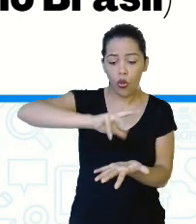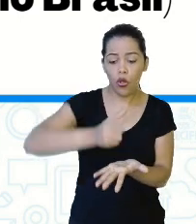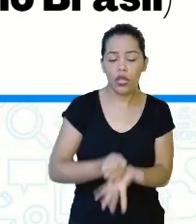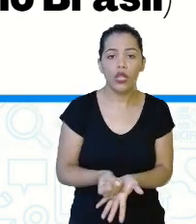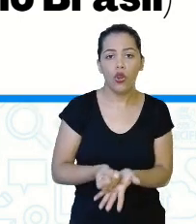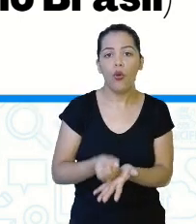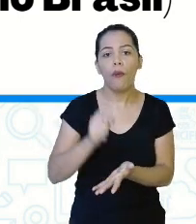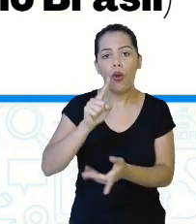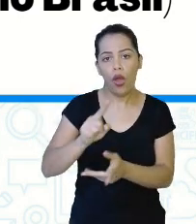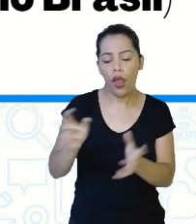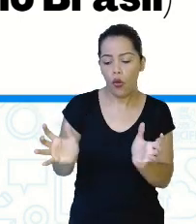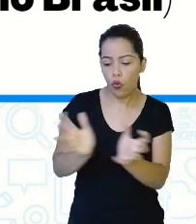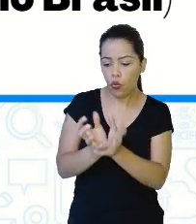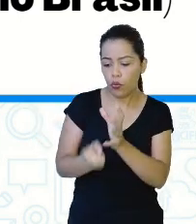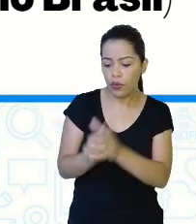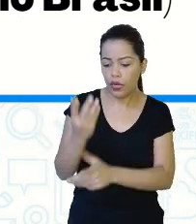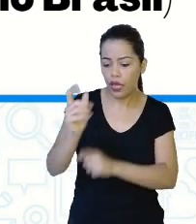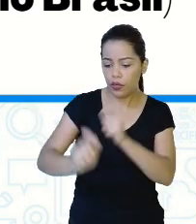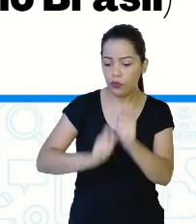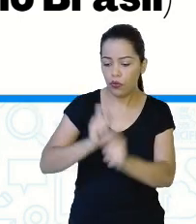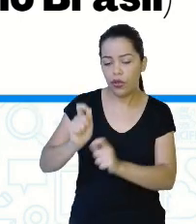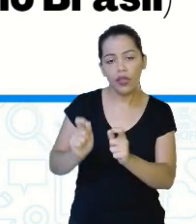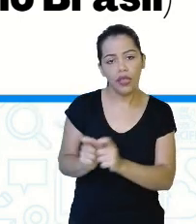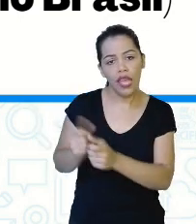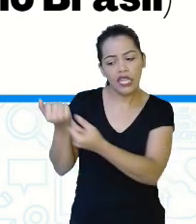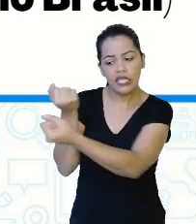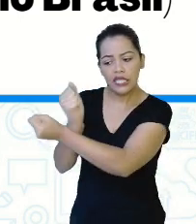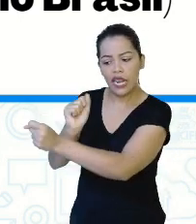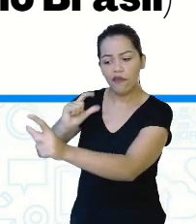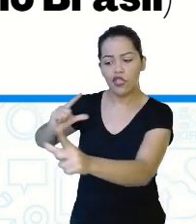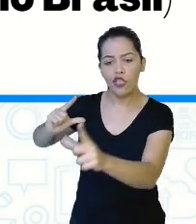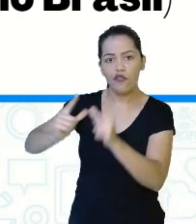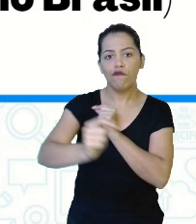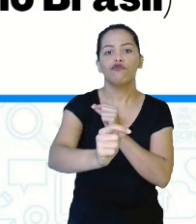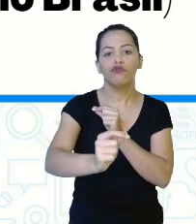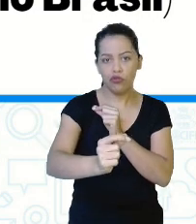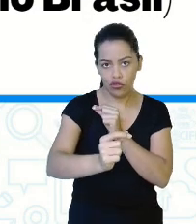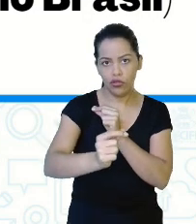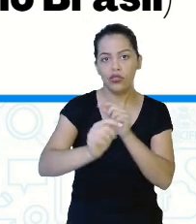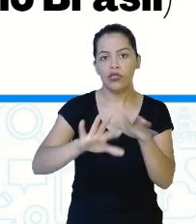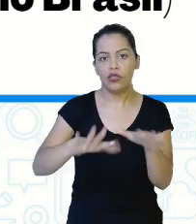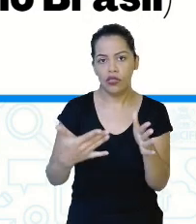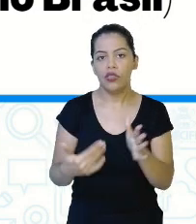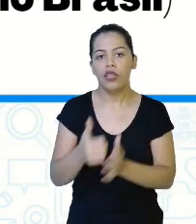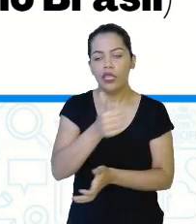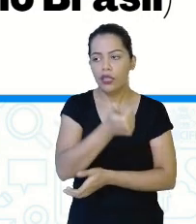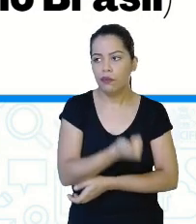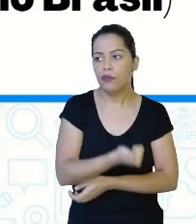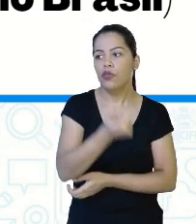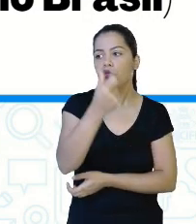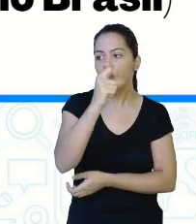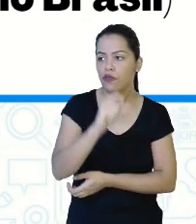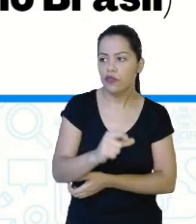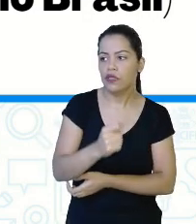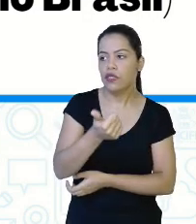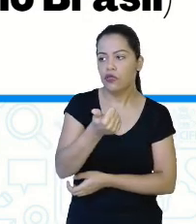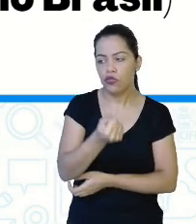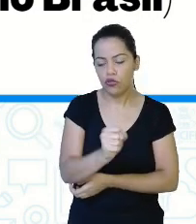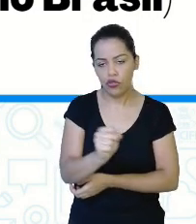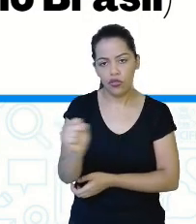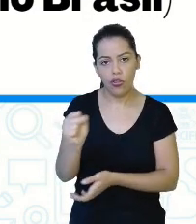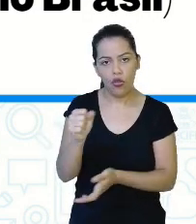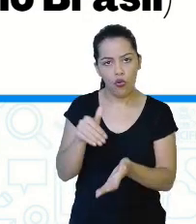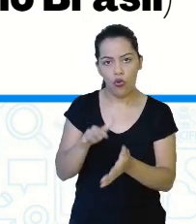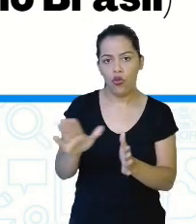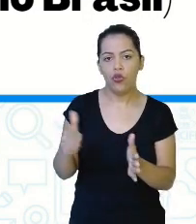por escravizados fugitivos entre o século XVI e o ano de 1888. Então, foi